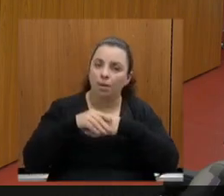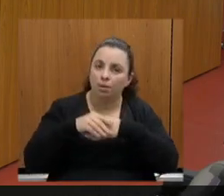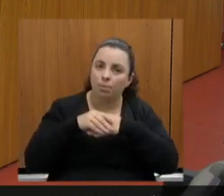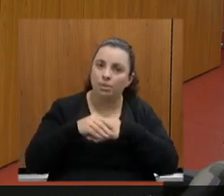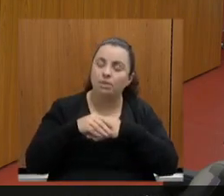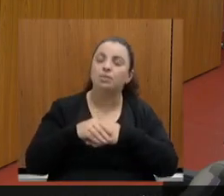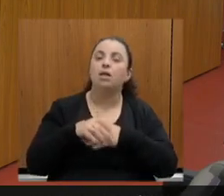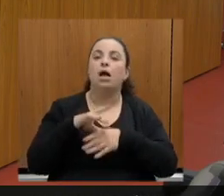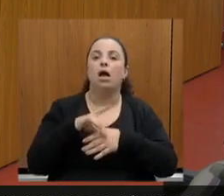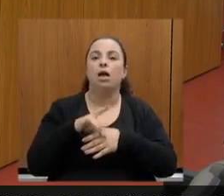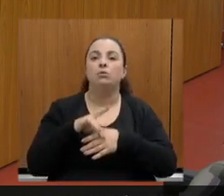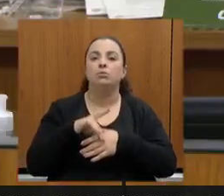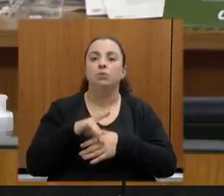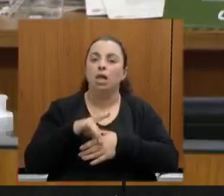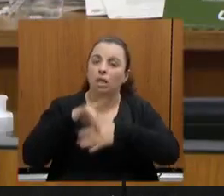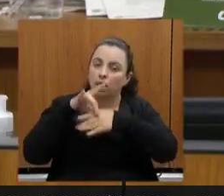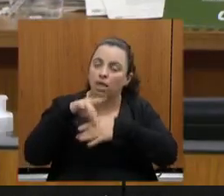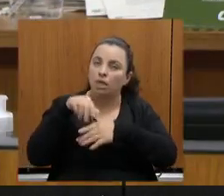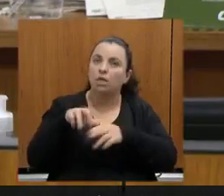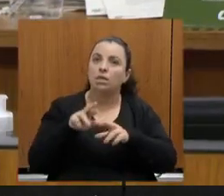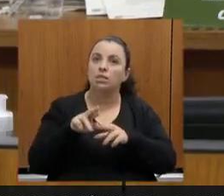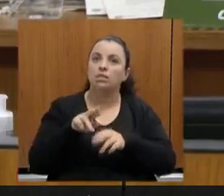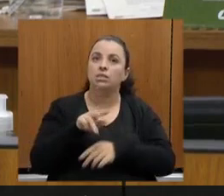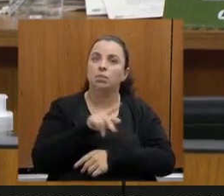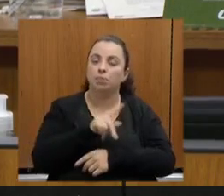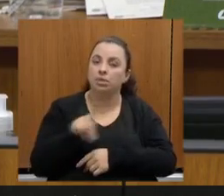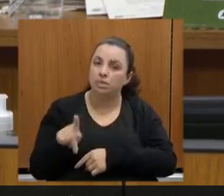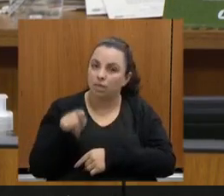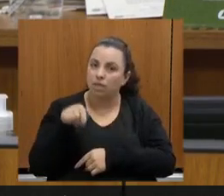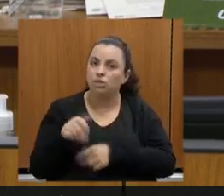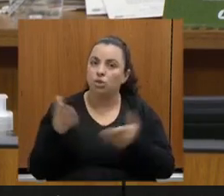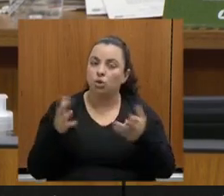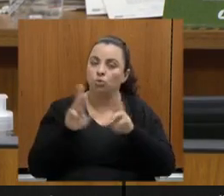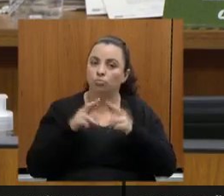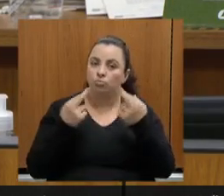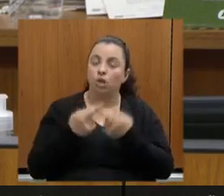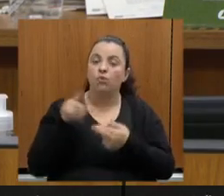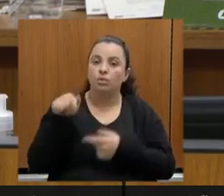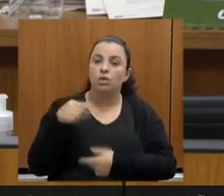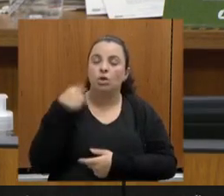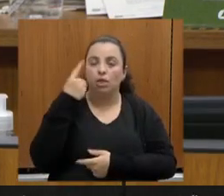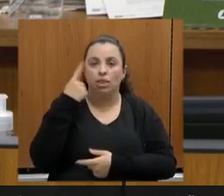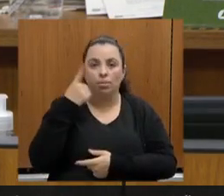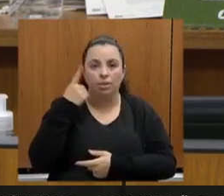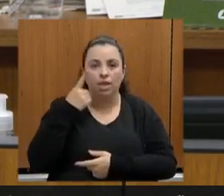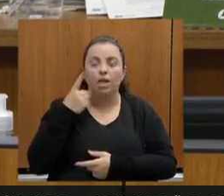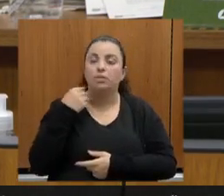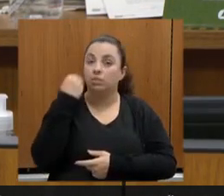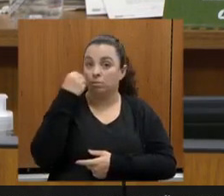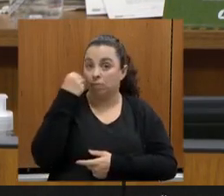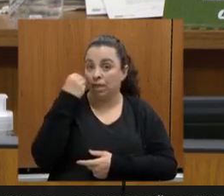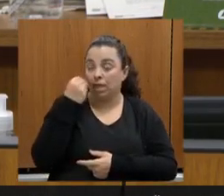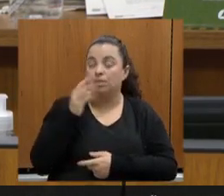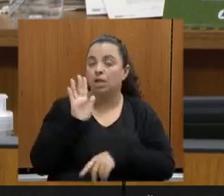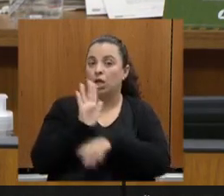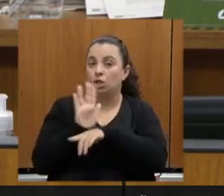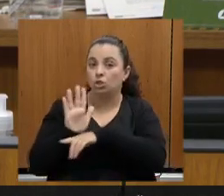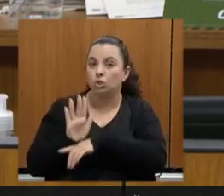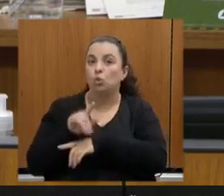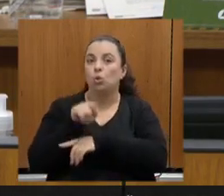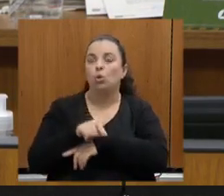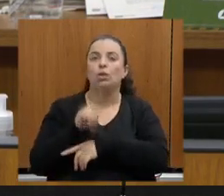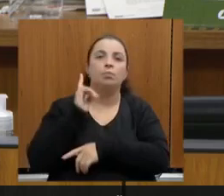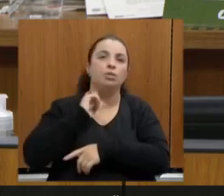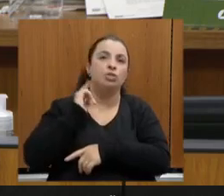trabalhos né vossa excelência que a deputada experiente ajuda muito né o nosso estado de Minas Gerais e